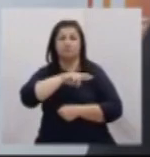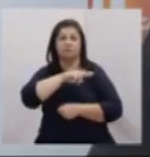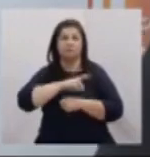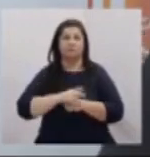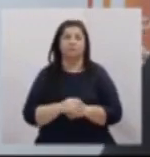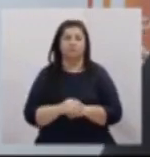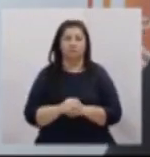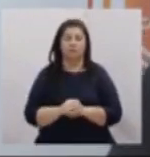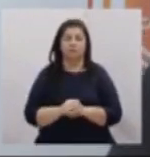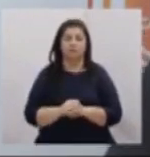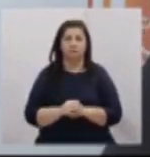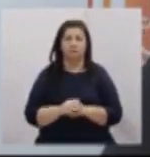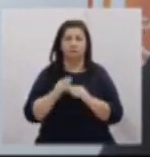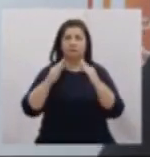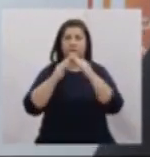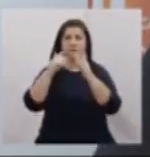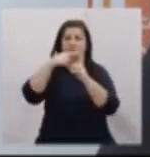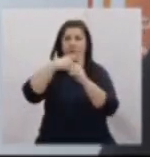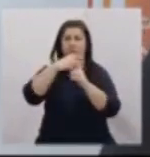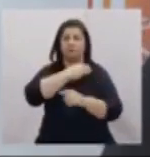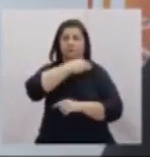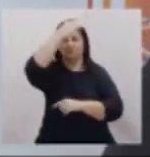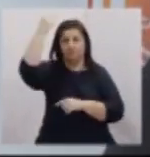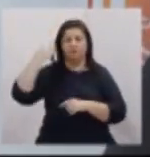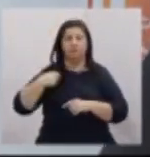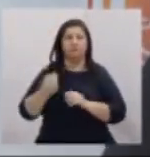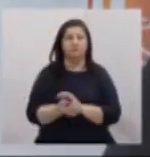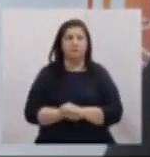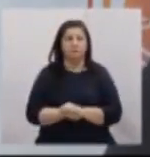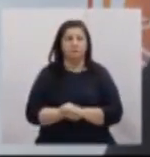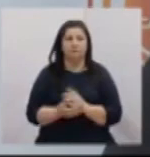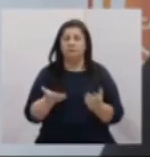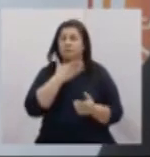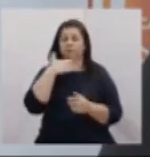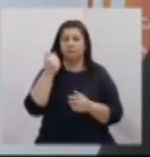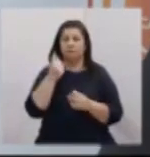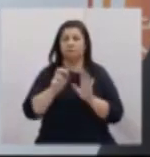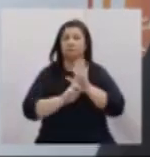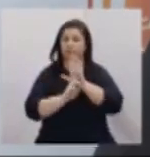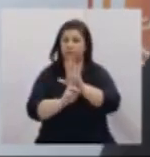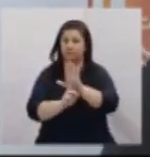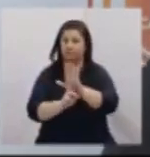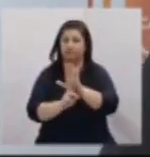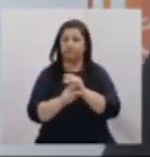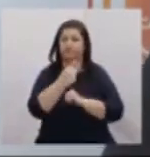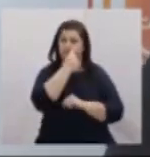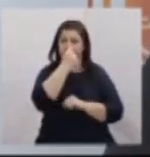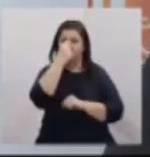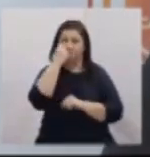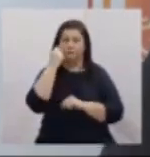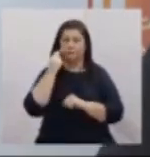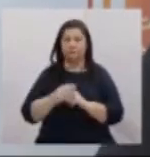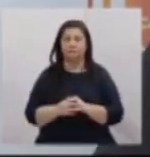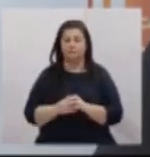Igreja Maria Auxiliadora do Cristão. Nada melhor para representar essa comunidade católica do Parque Meia Lua e de toda